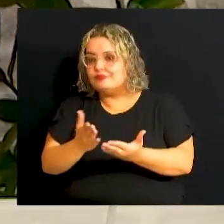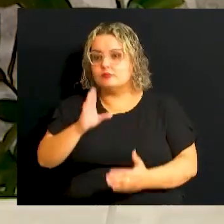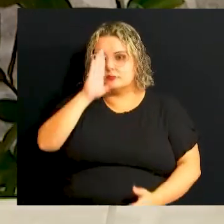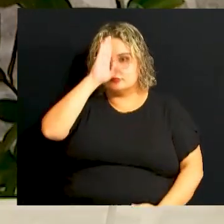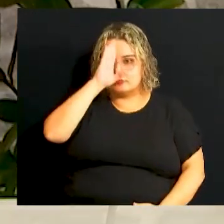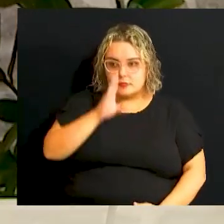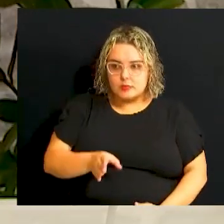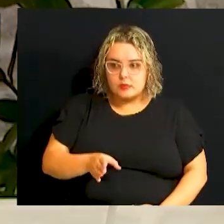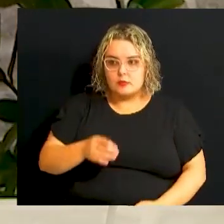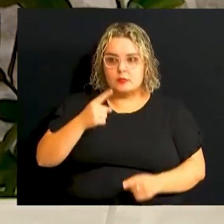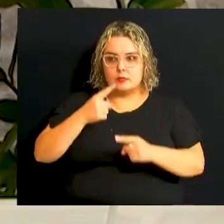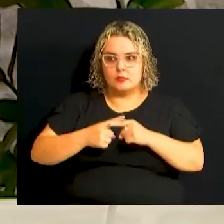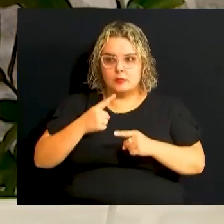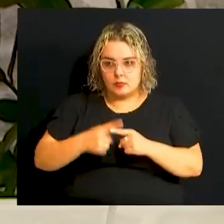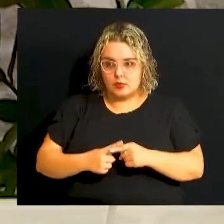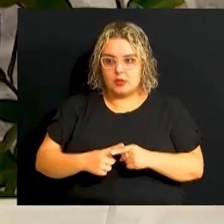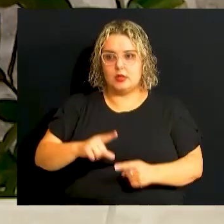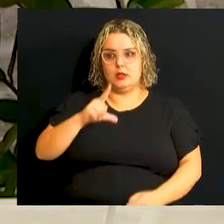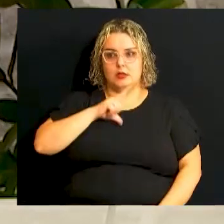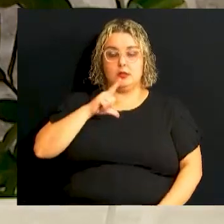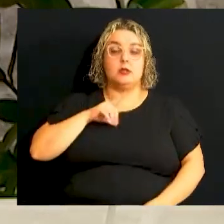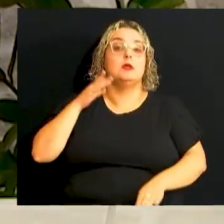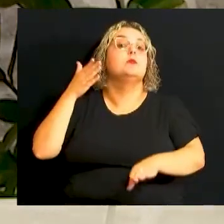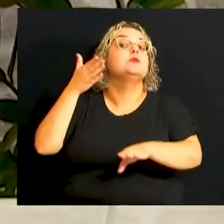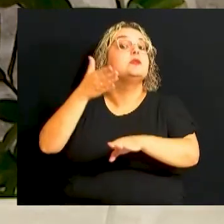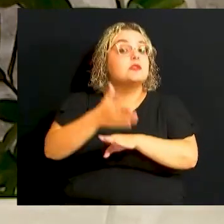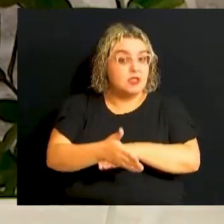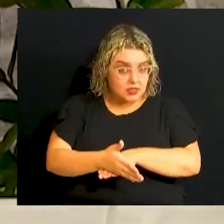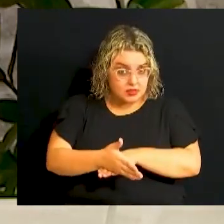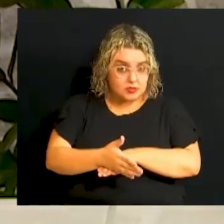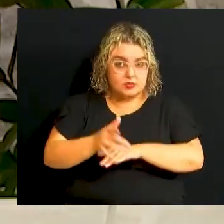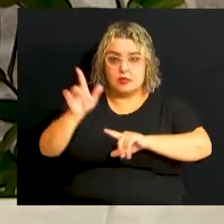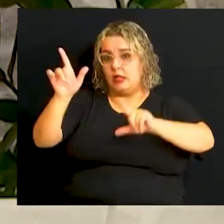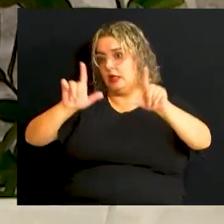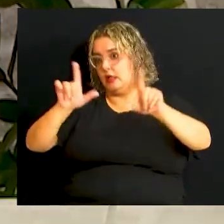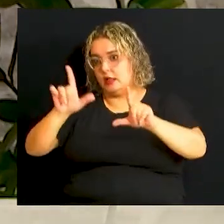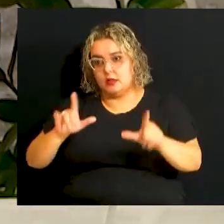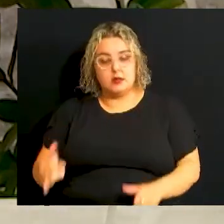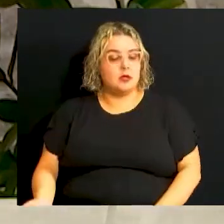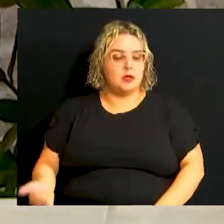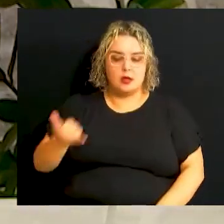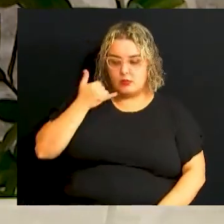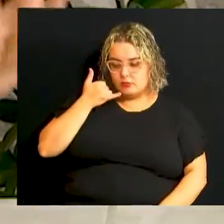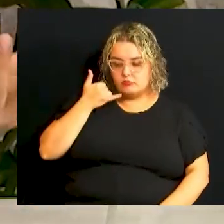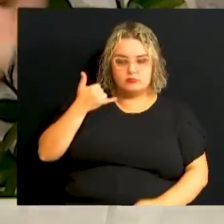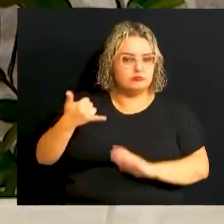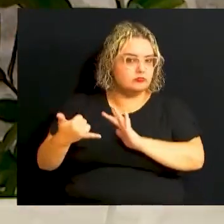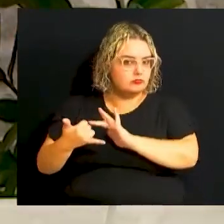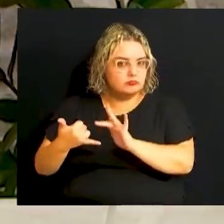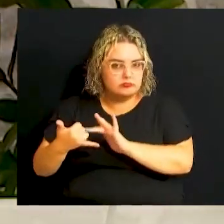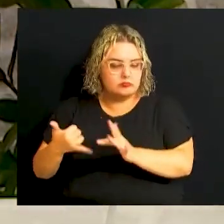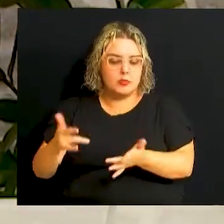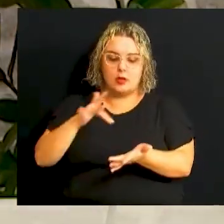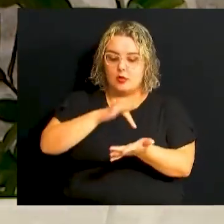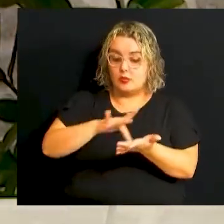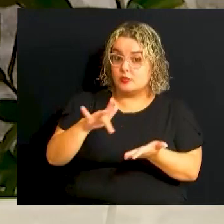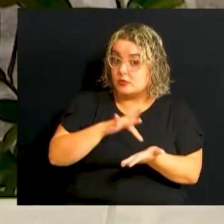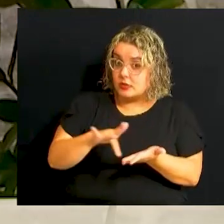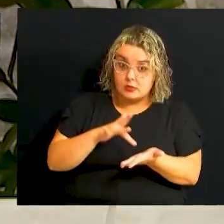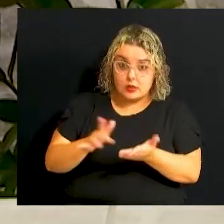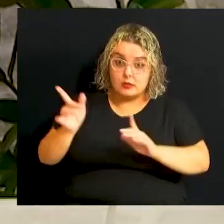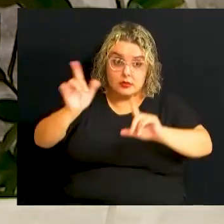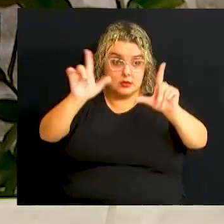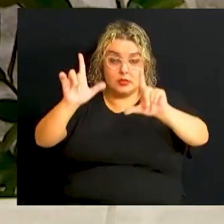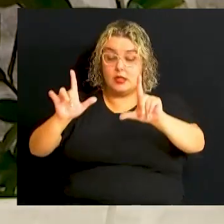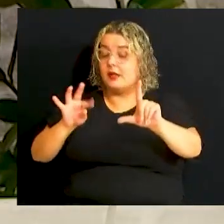dela. Principalmente porque temos acesso à televisão, ao smartphone, a um tablet,